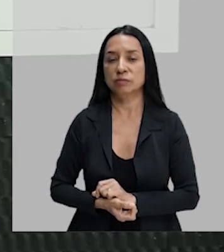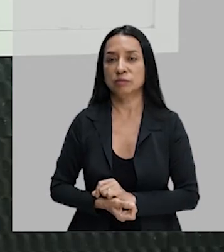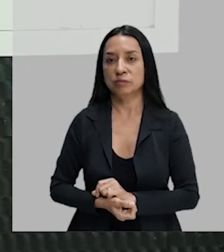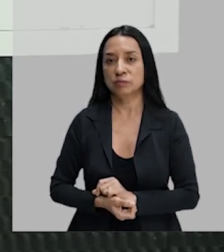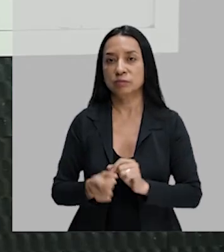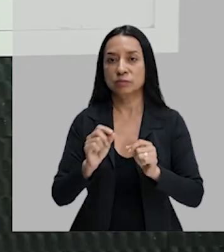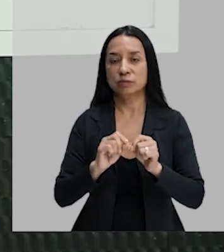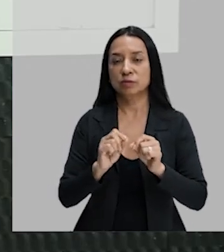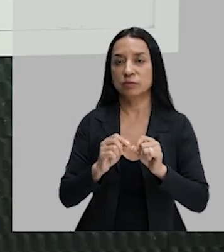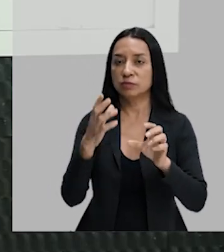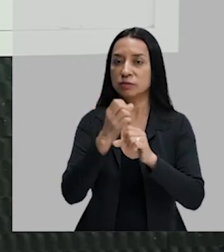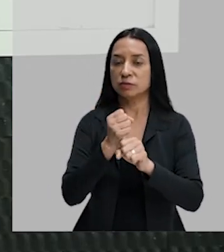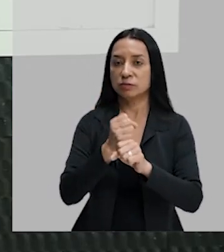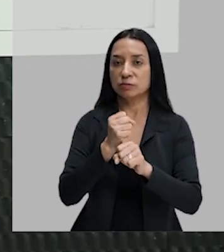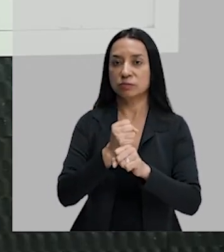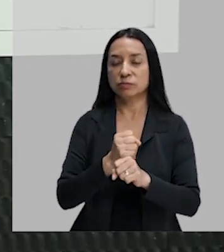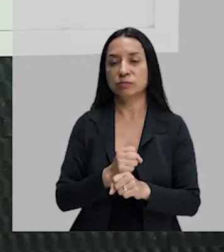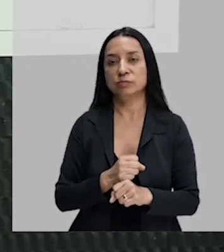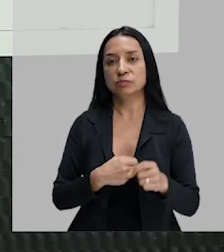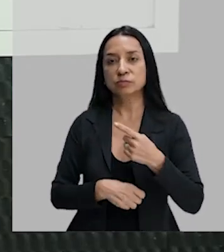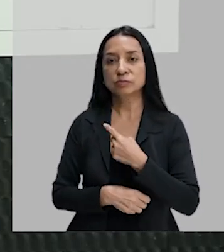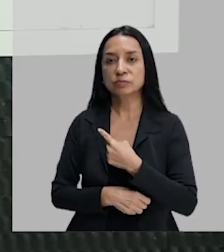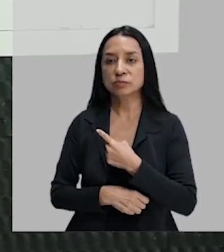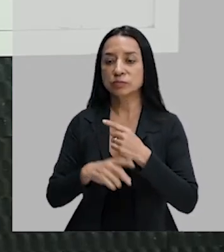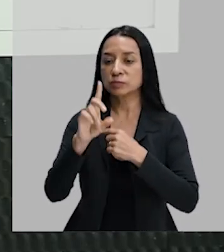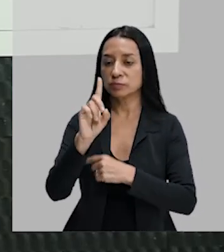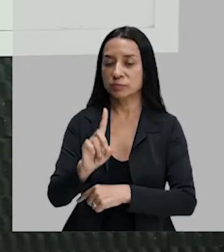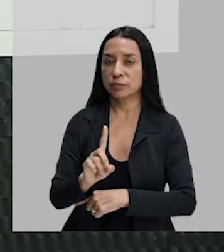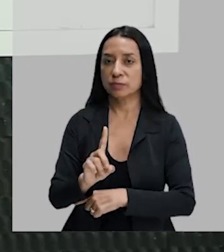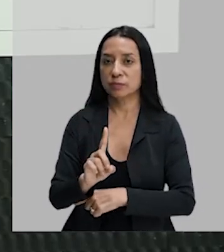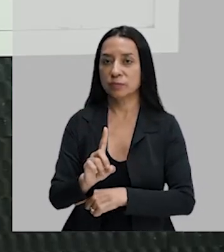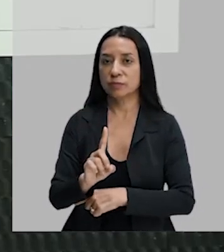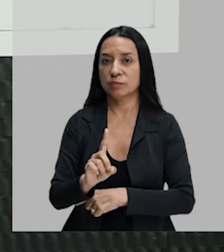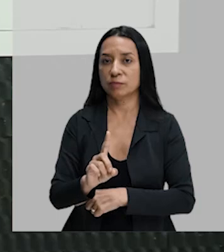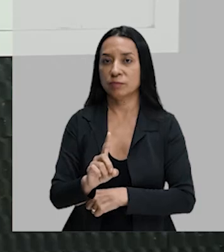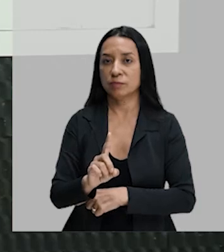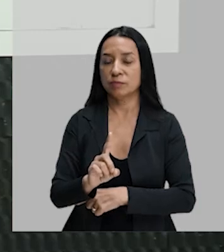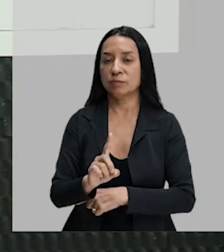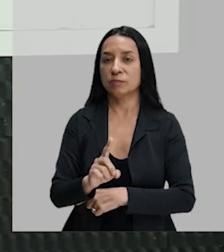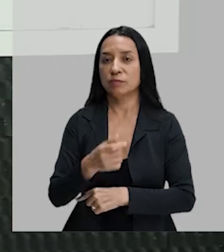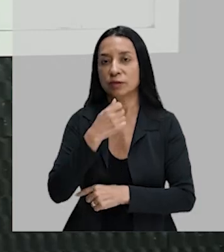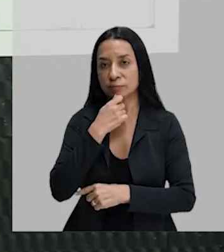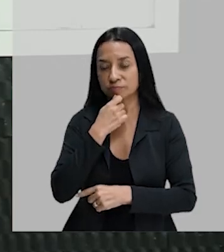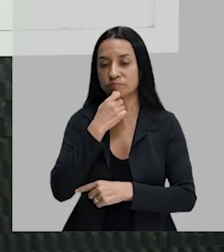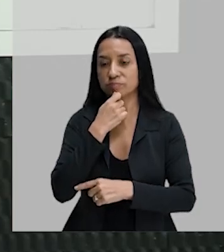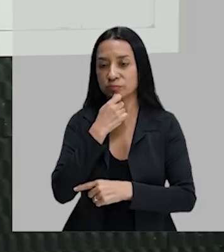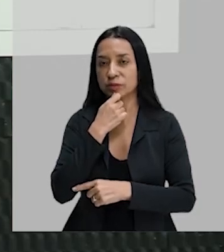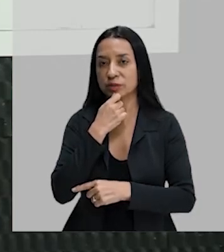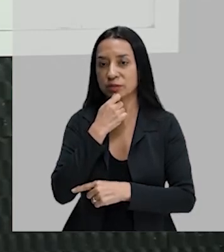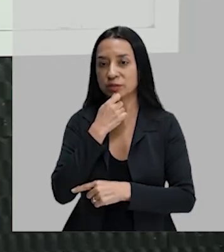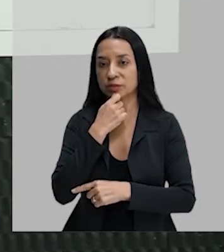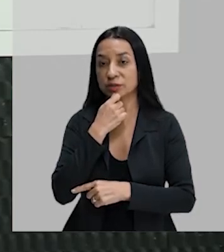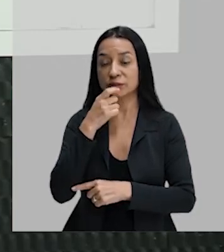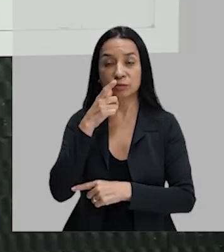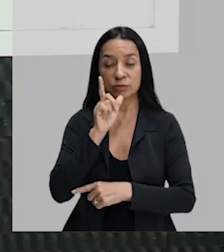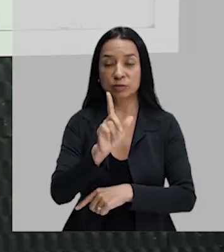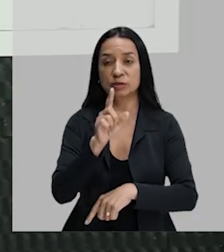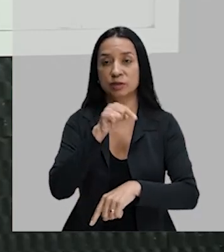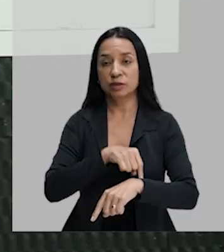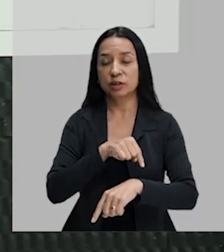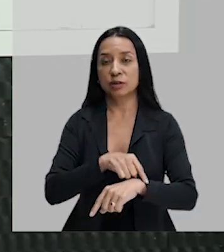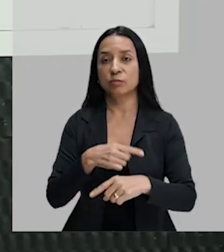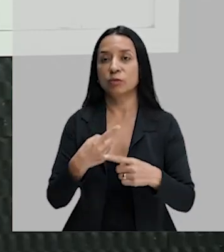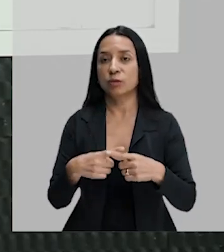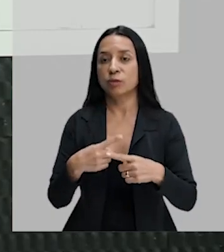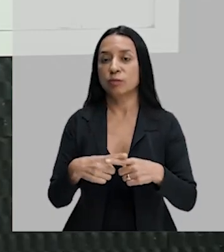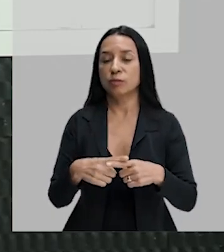fiz o calculei esse esse determinante e ainda economizei tempo porque eu tirei eu